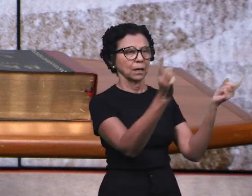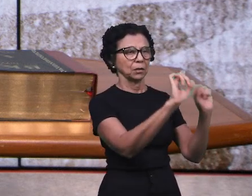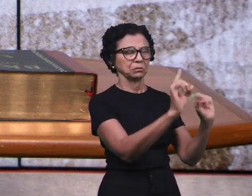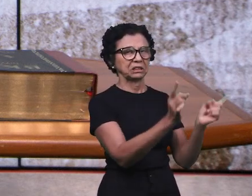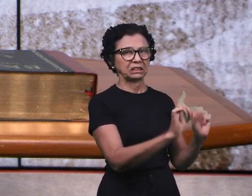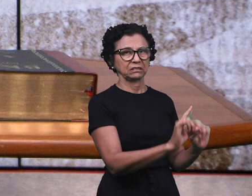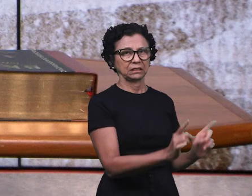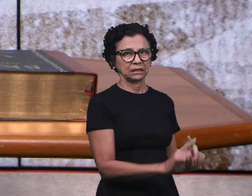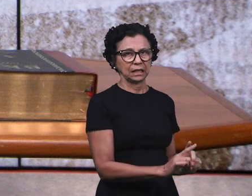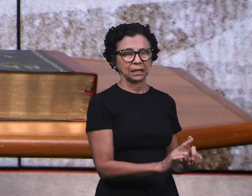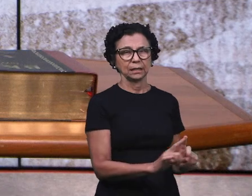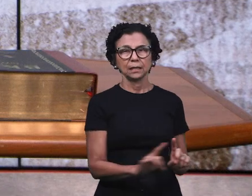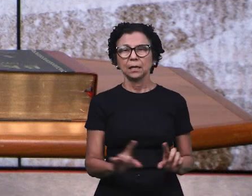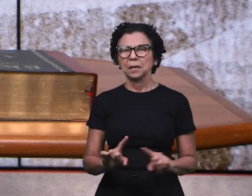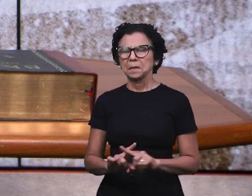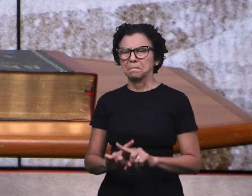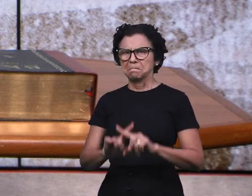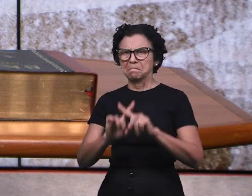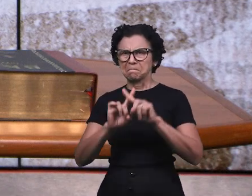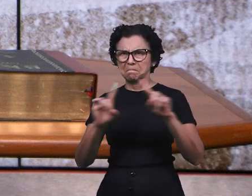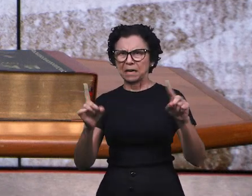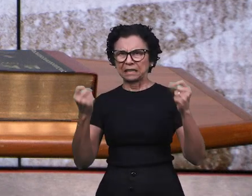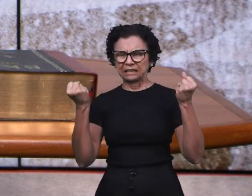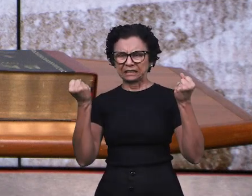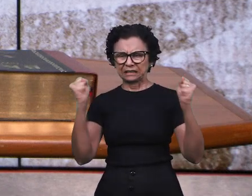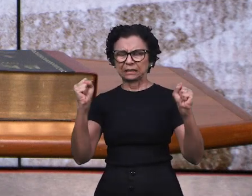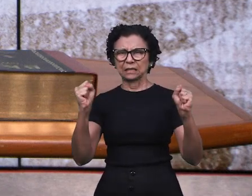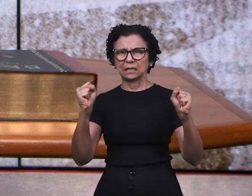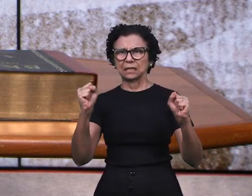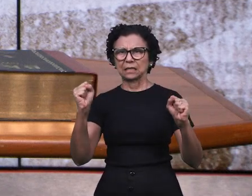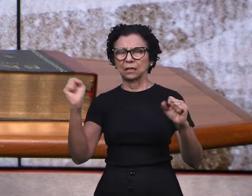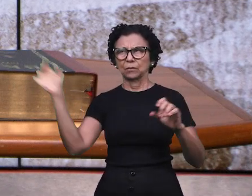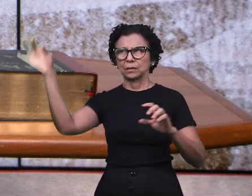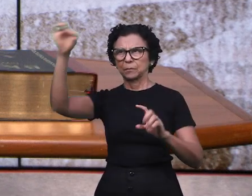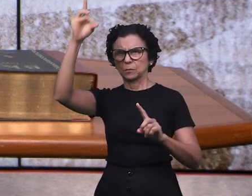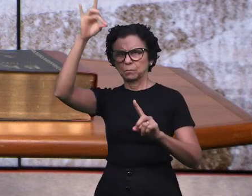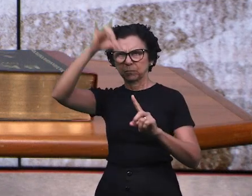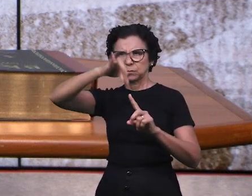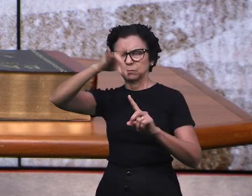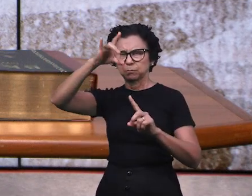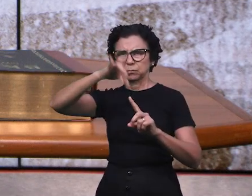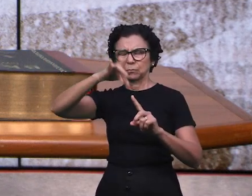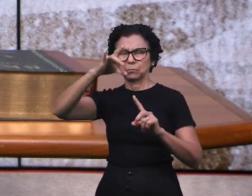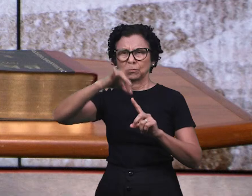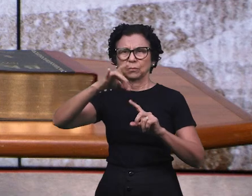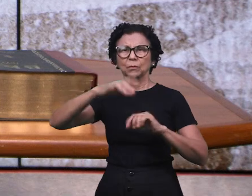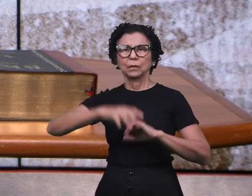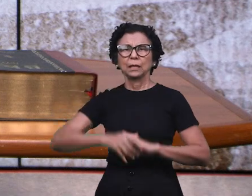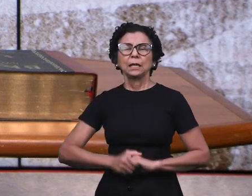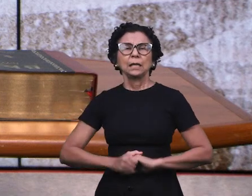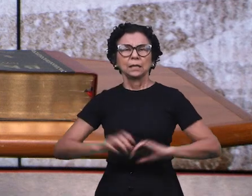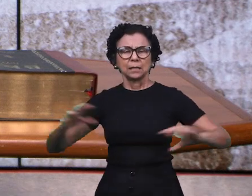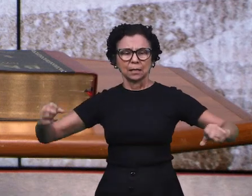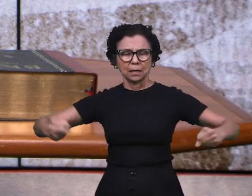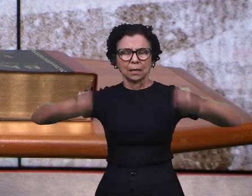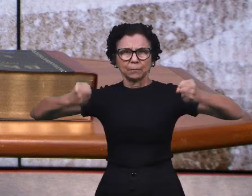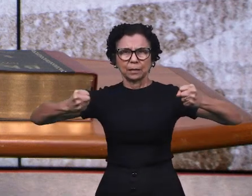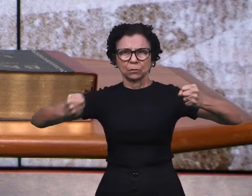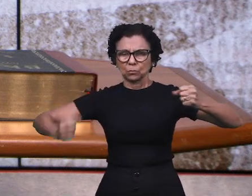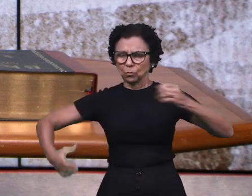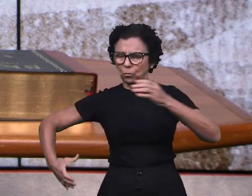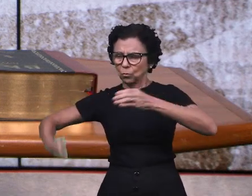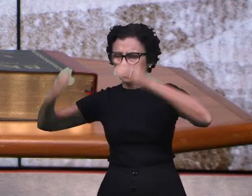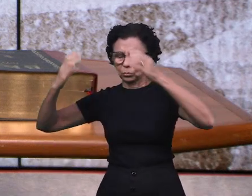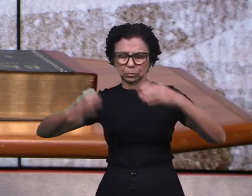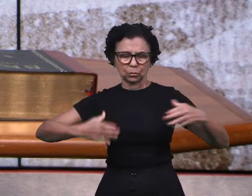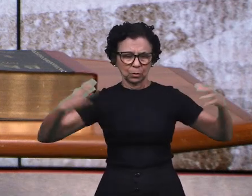ele e ele derribou as colunas centrais daquele local e morreram muitos dos filisteus. E